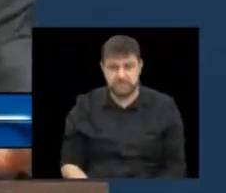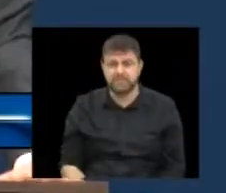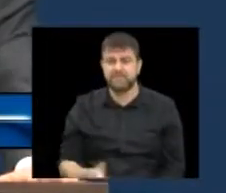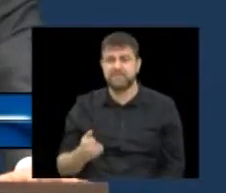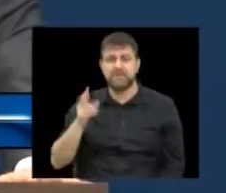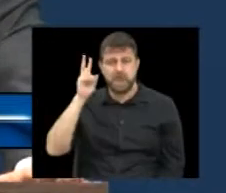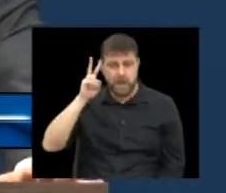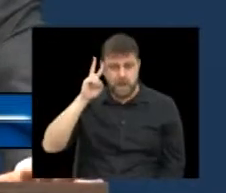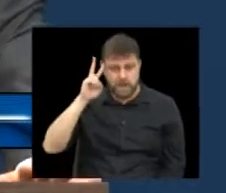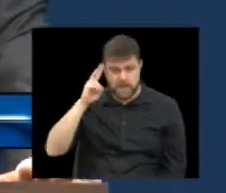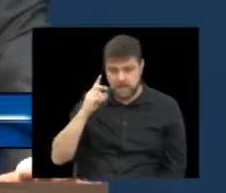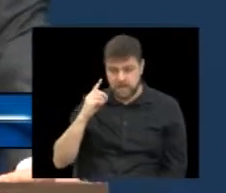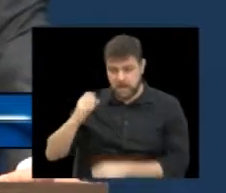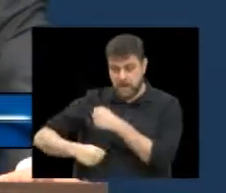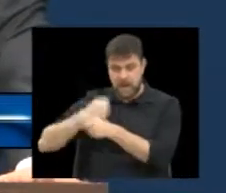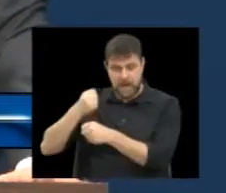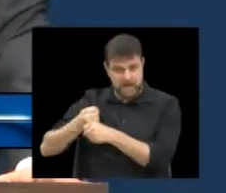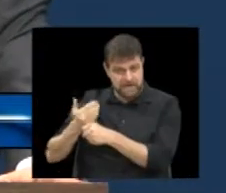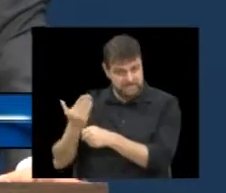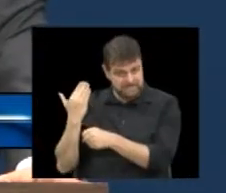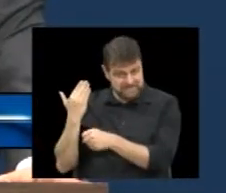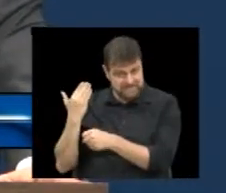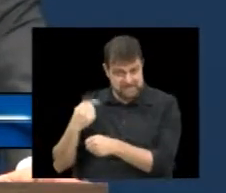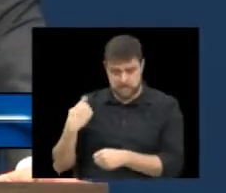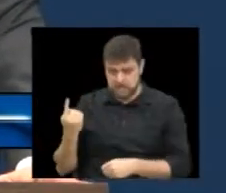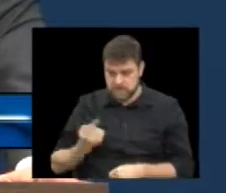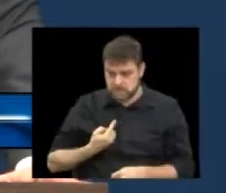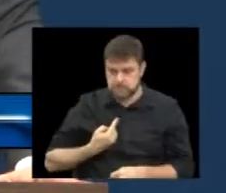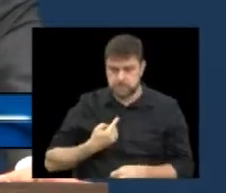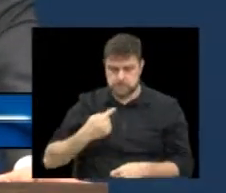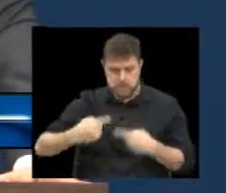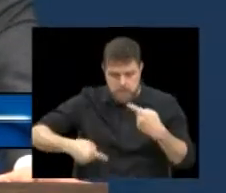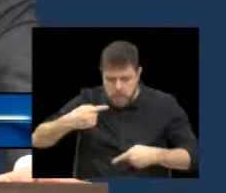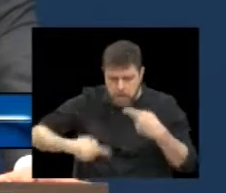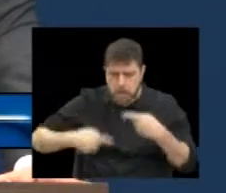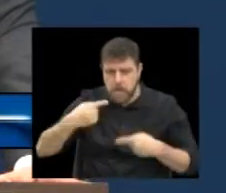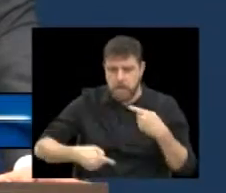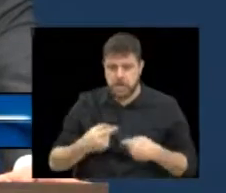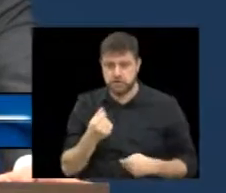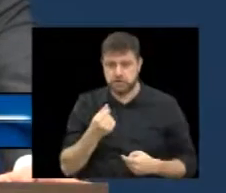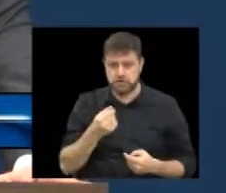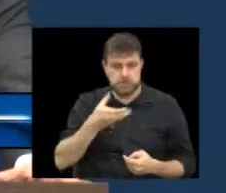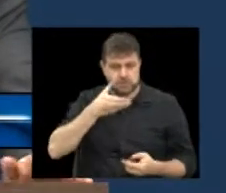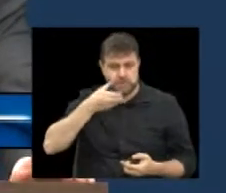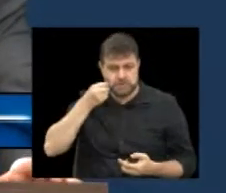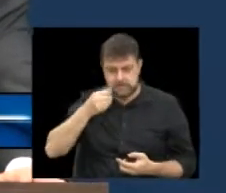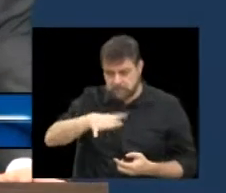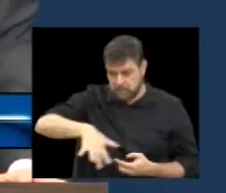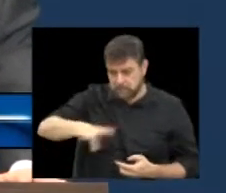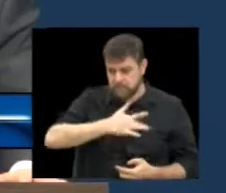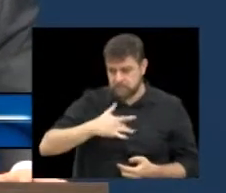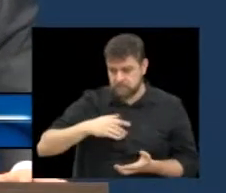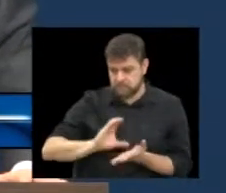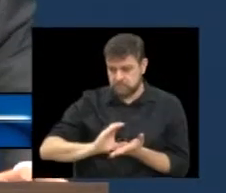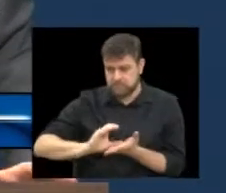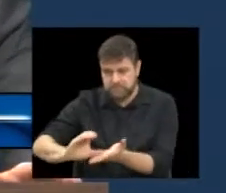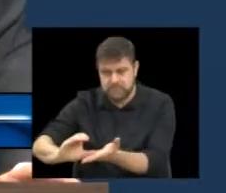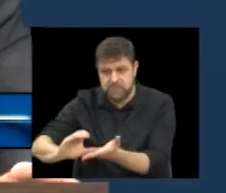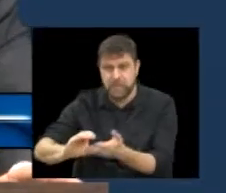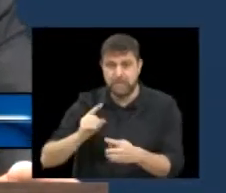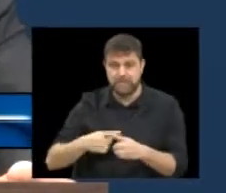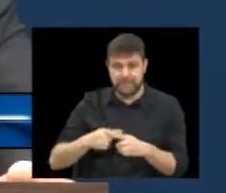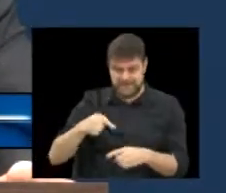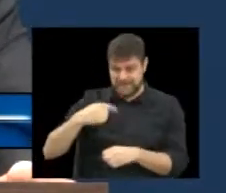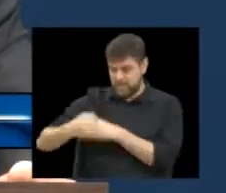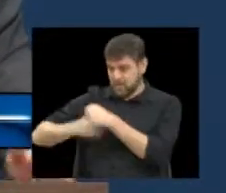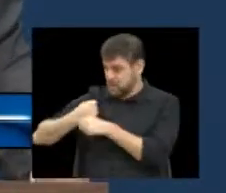passado, quando a gente estava discutindo a lei orçamentária anual, eu votei contra, em parte, porque esse ano já foi um